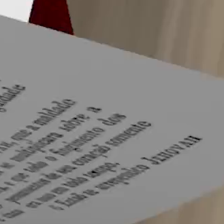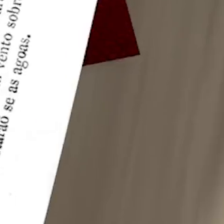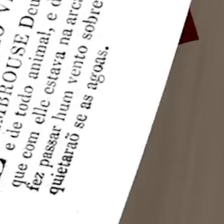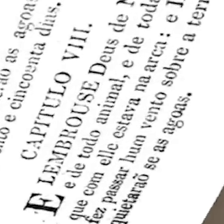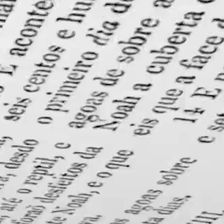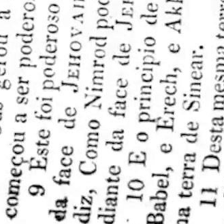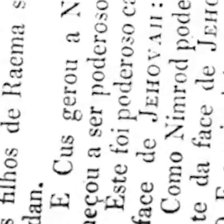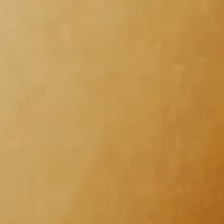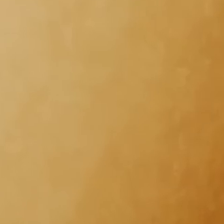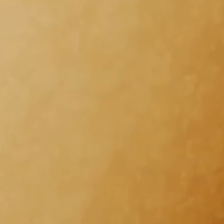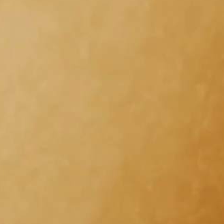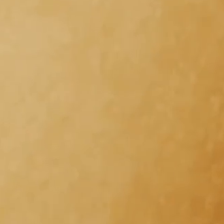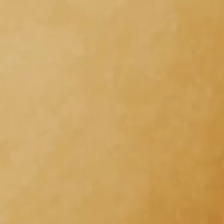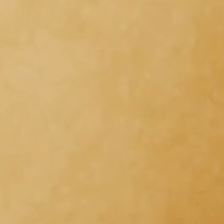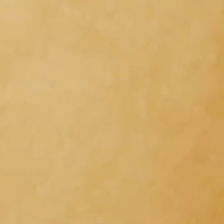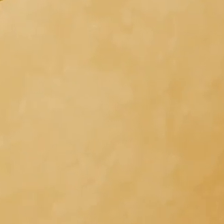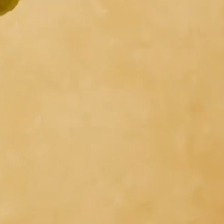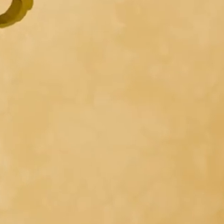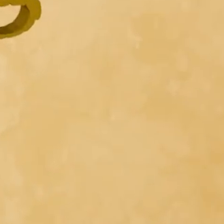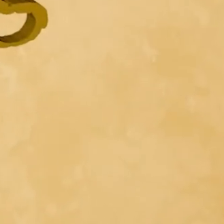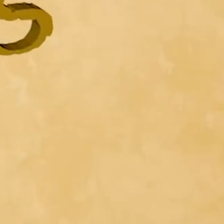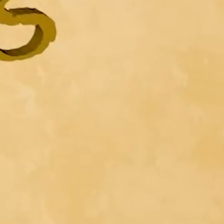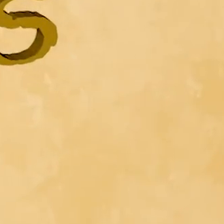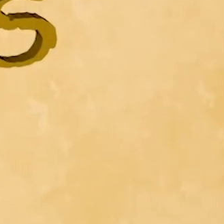TV Web Manaim apresenta